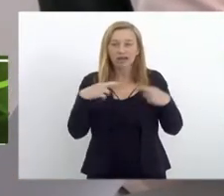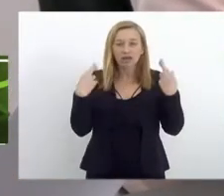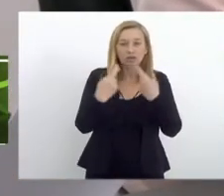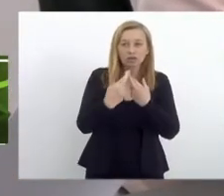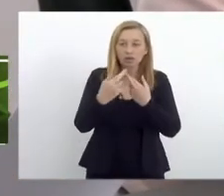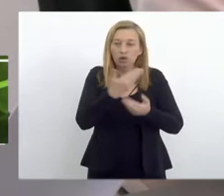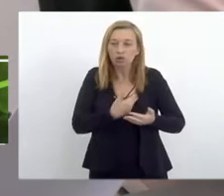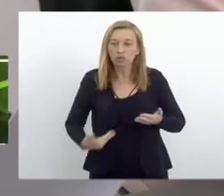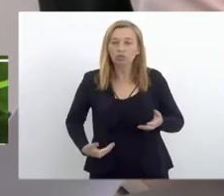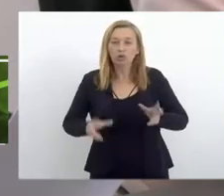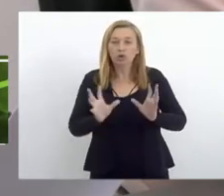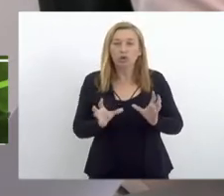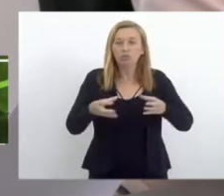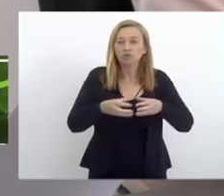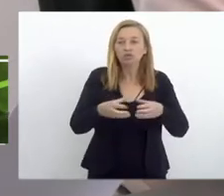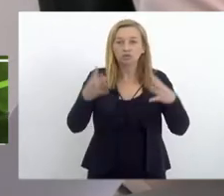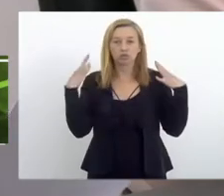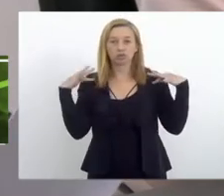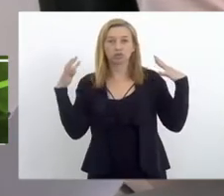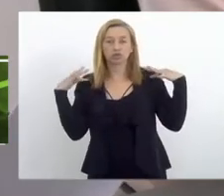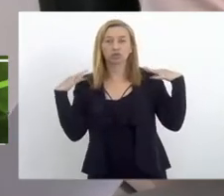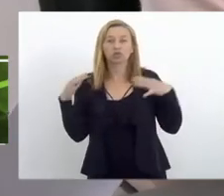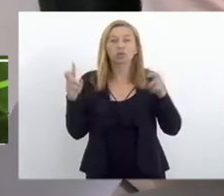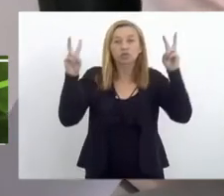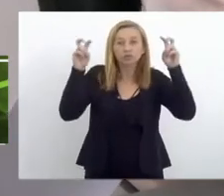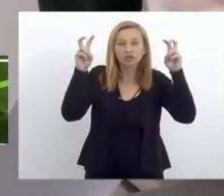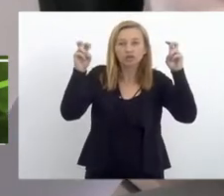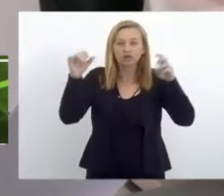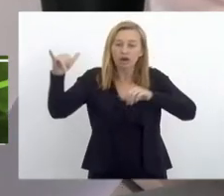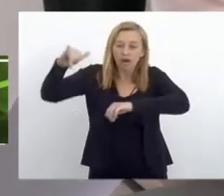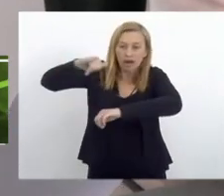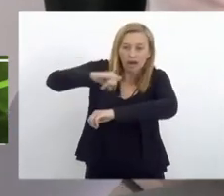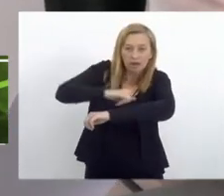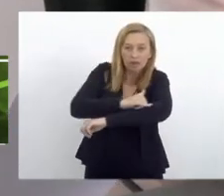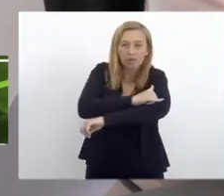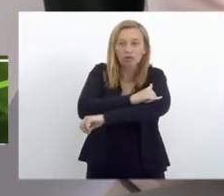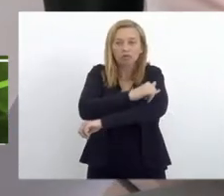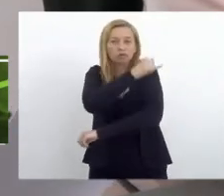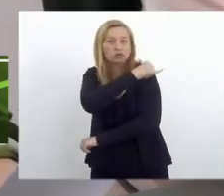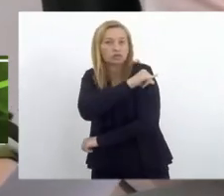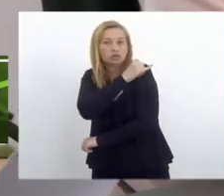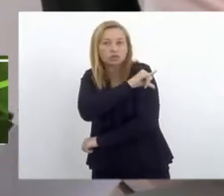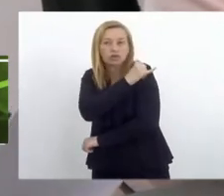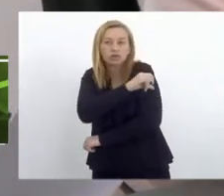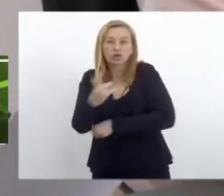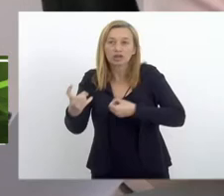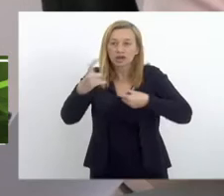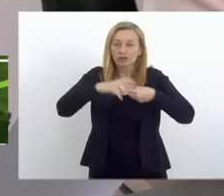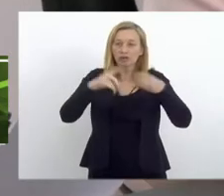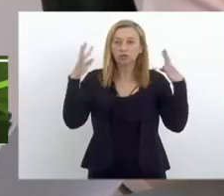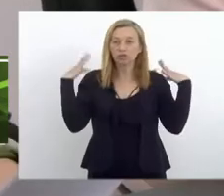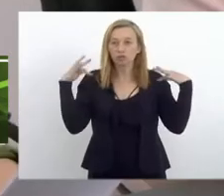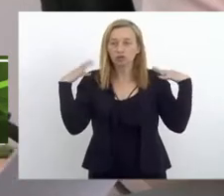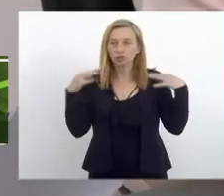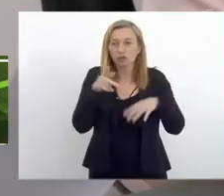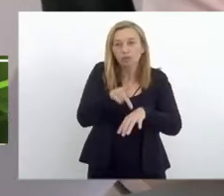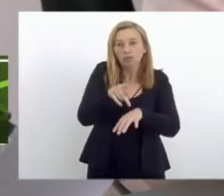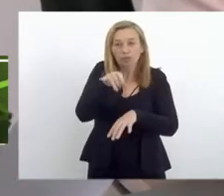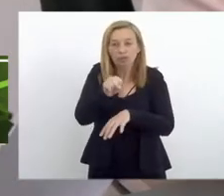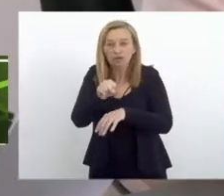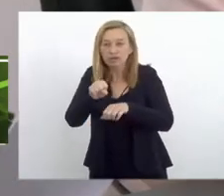pública da Comissão de Turismo com o tema Aeroportos do Rio e a retomada do turismo